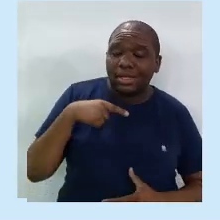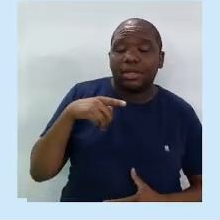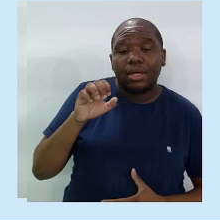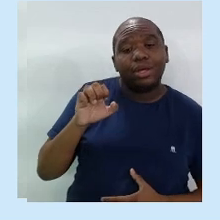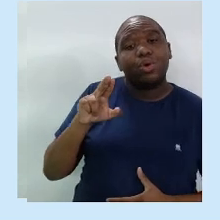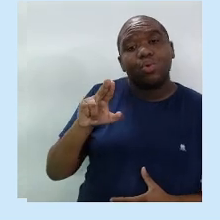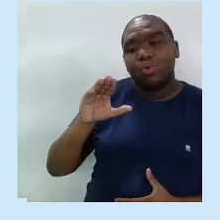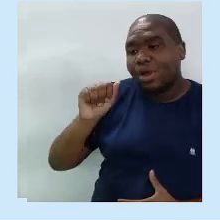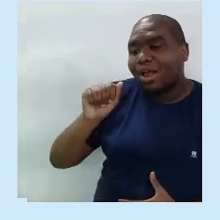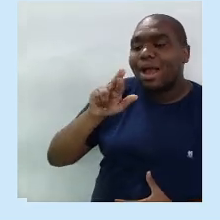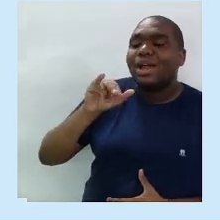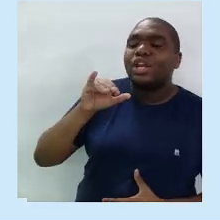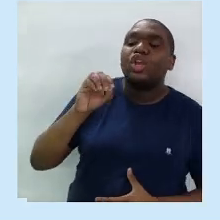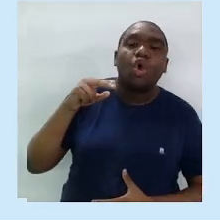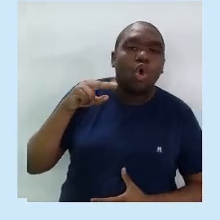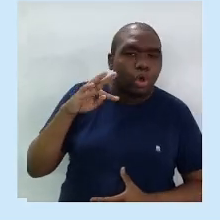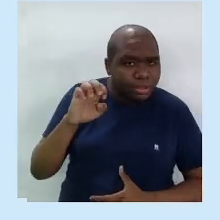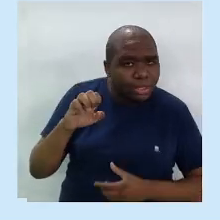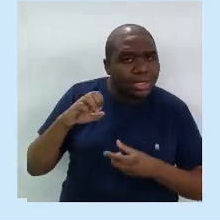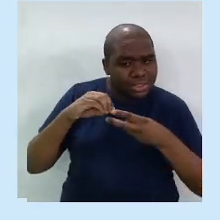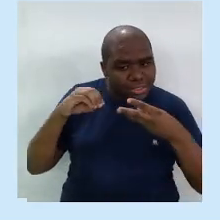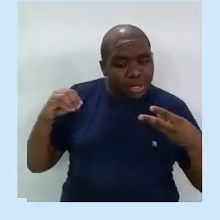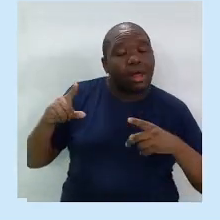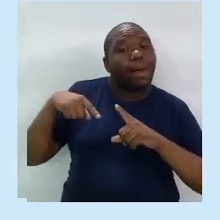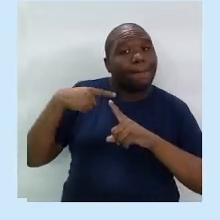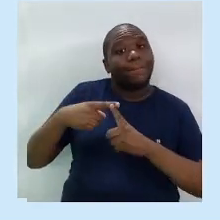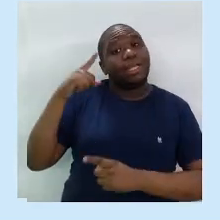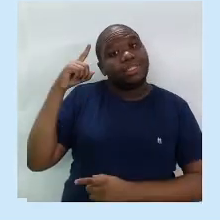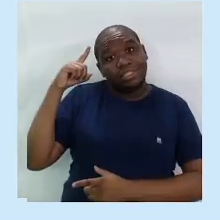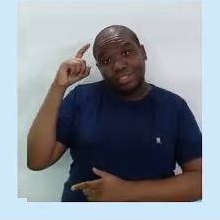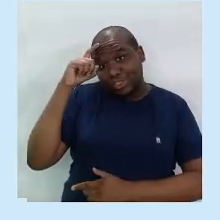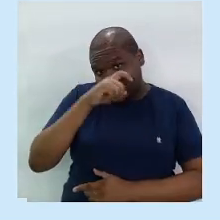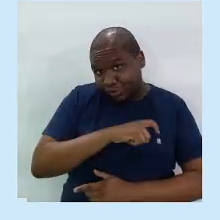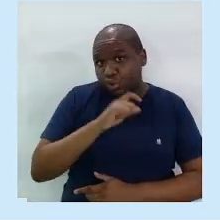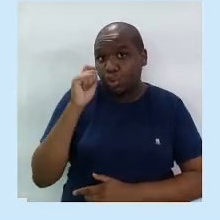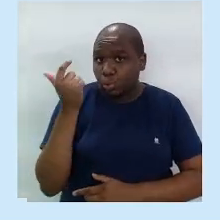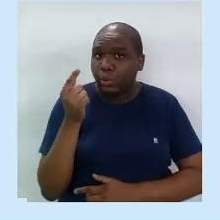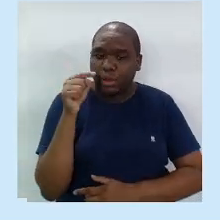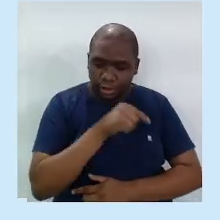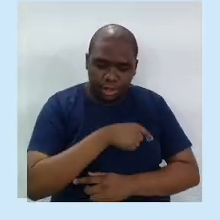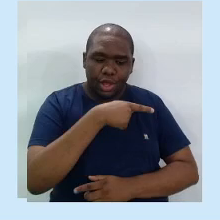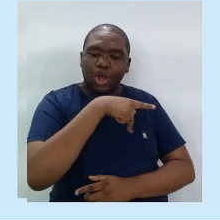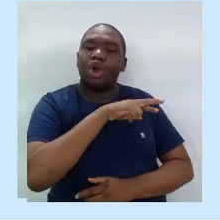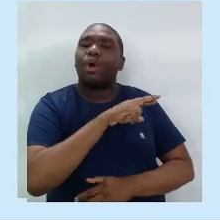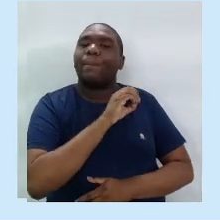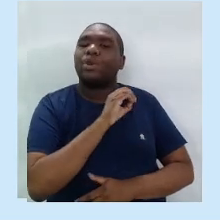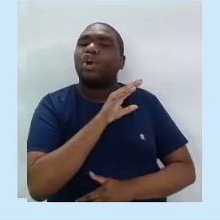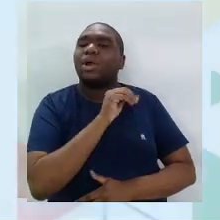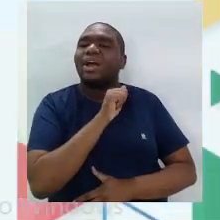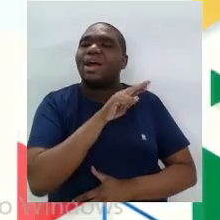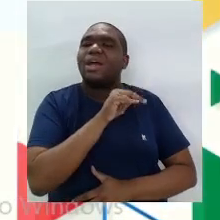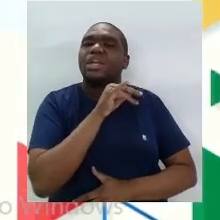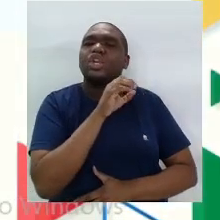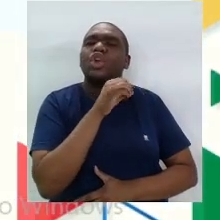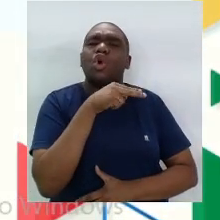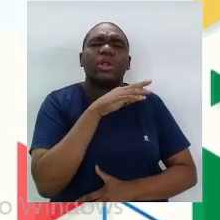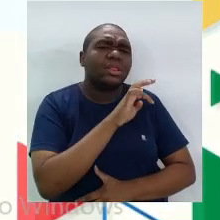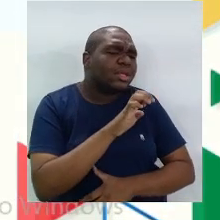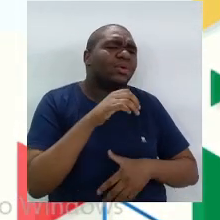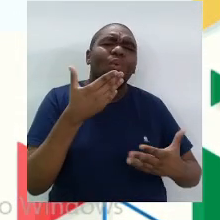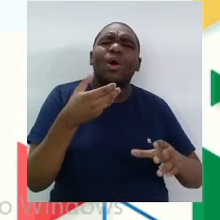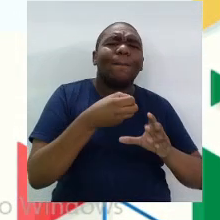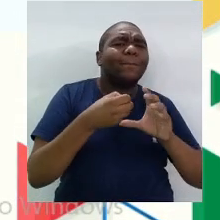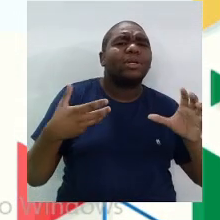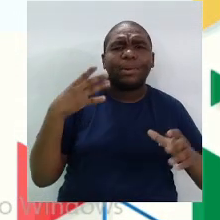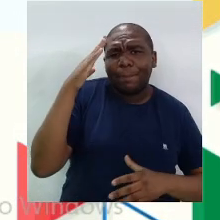eucariontes, elas são bem mais complexas do que as células procariontes. Uma das principais características é